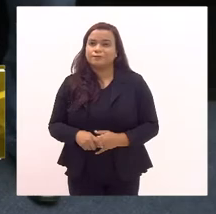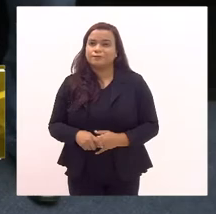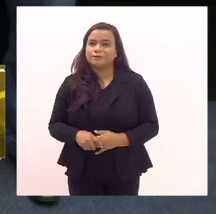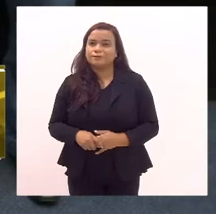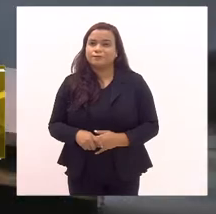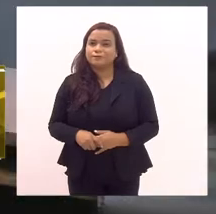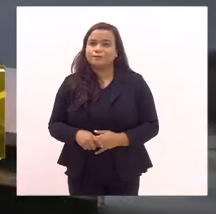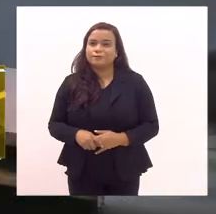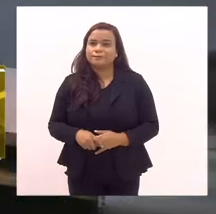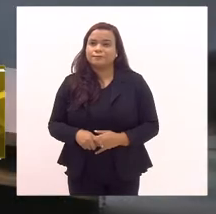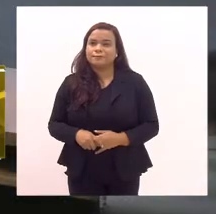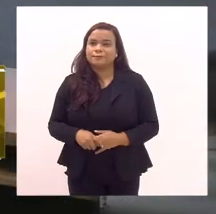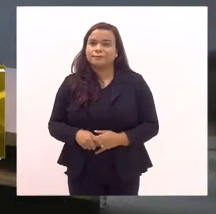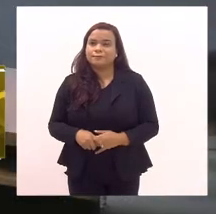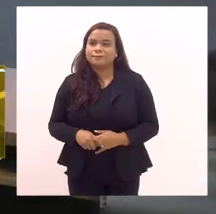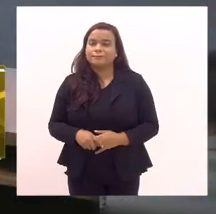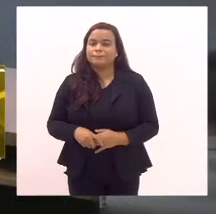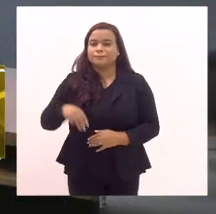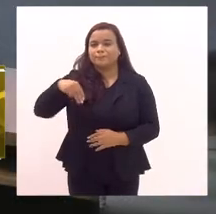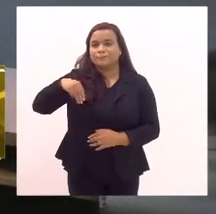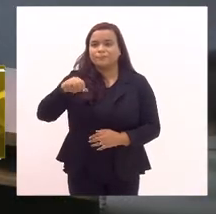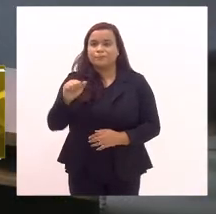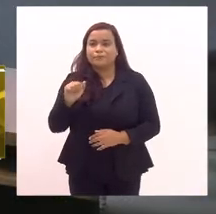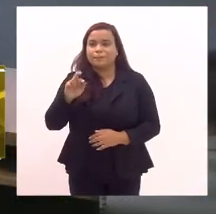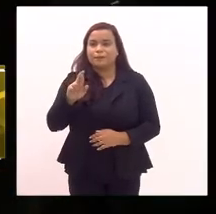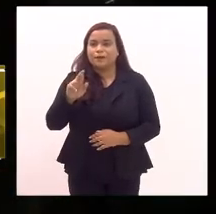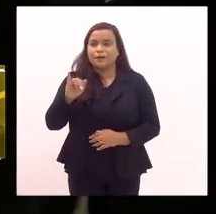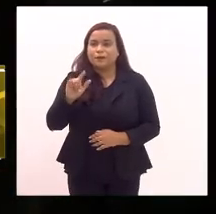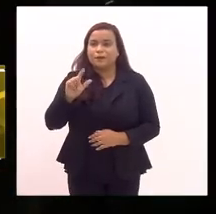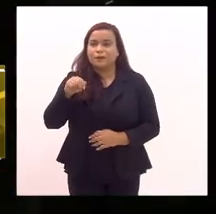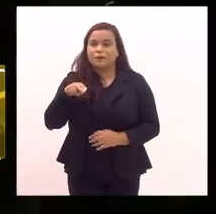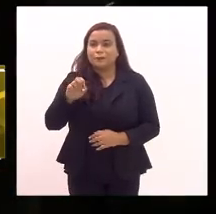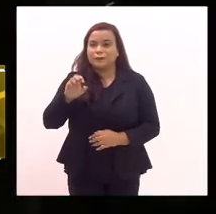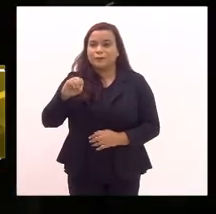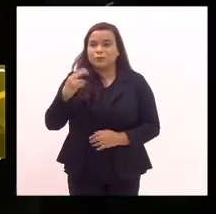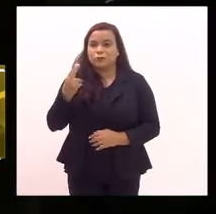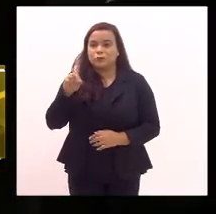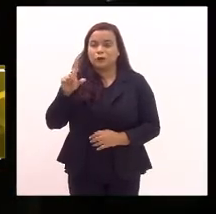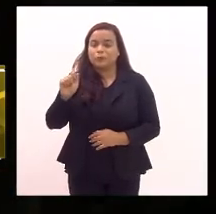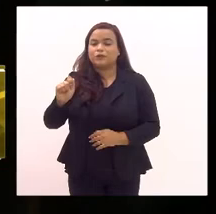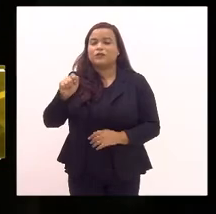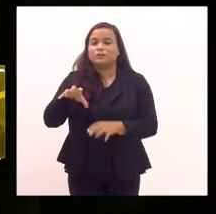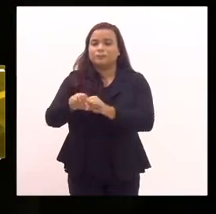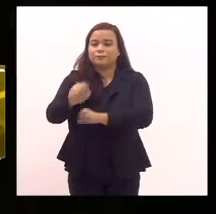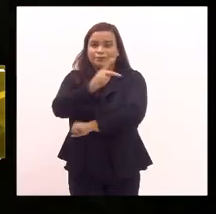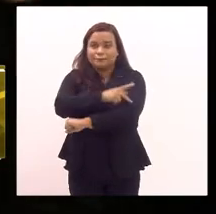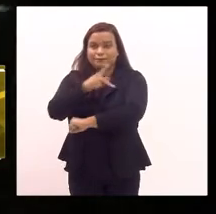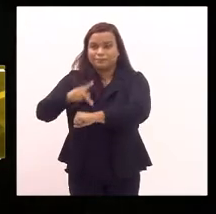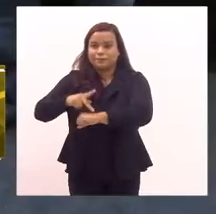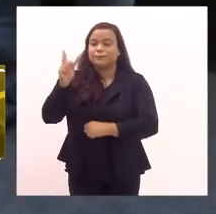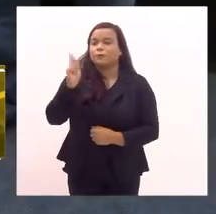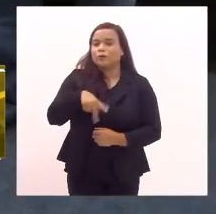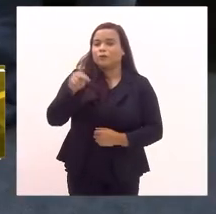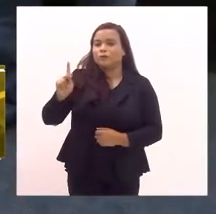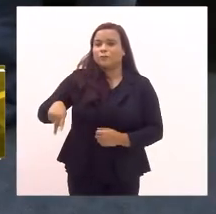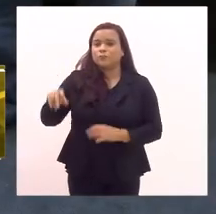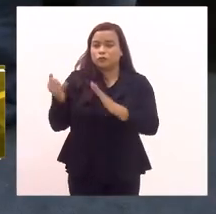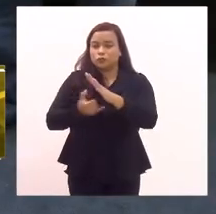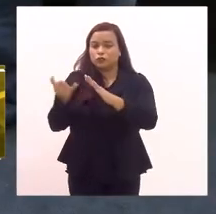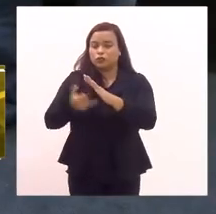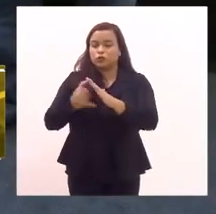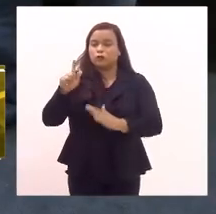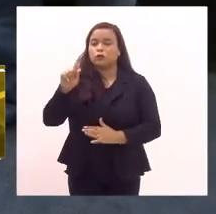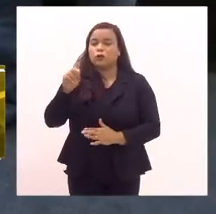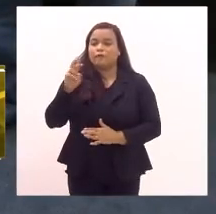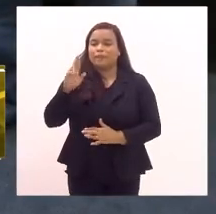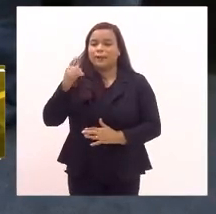Marilene de Souza Dias, pedagoga. professora do Instituto Governador